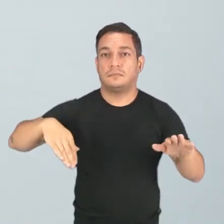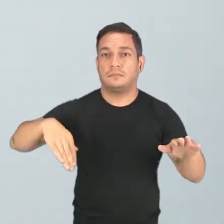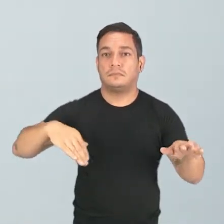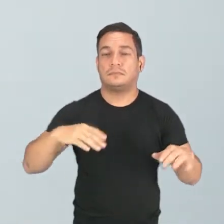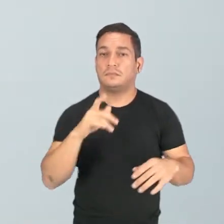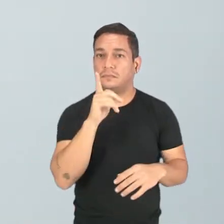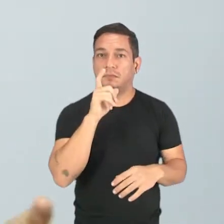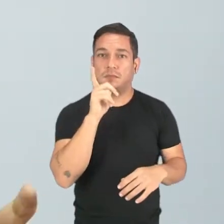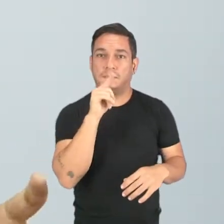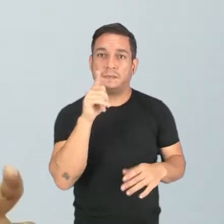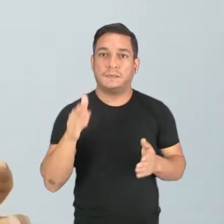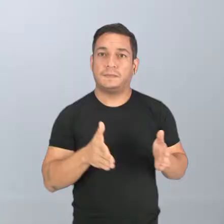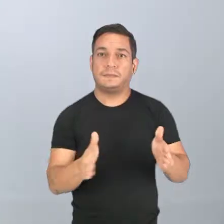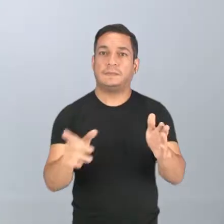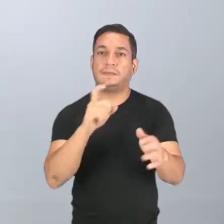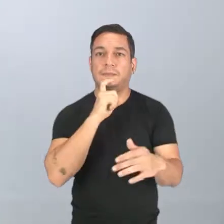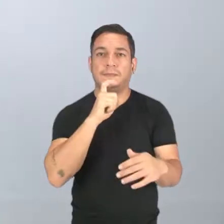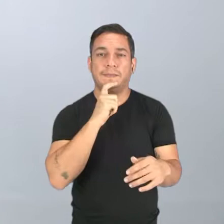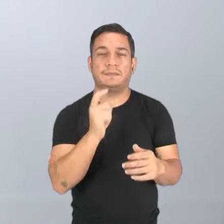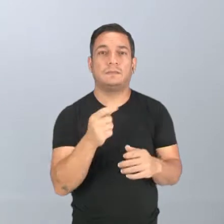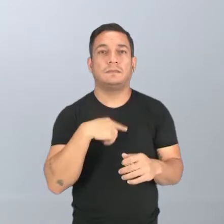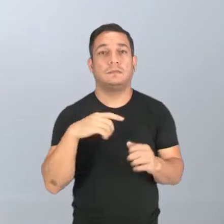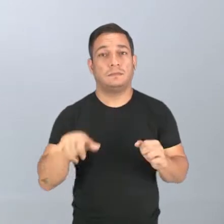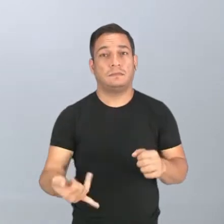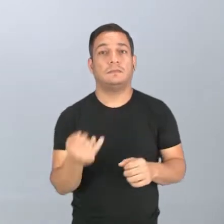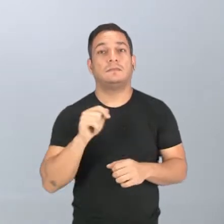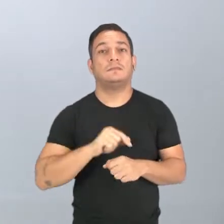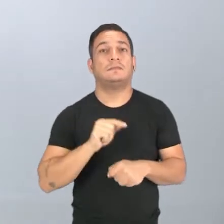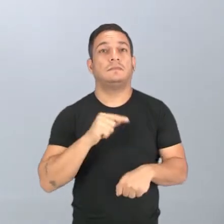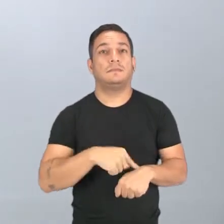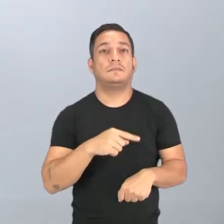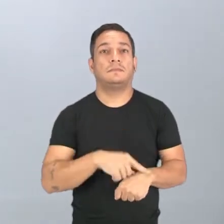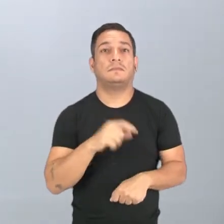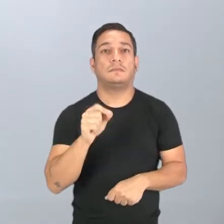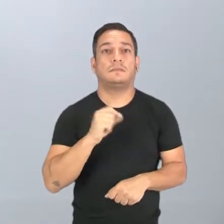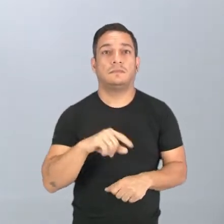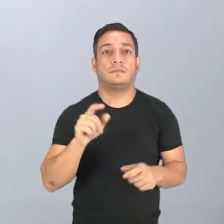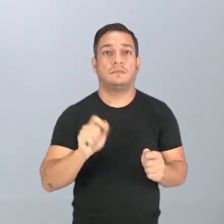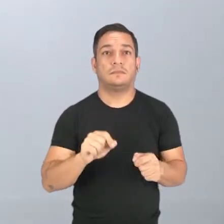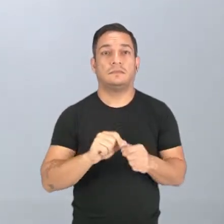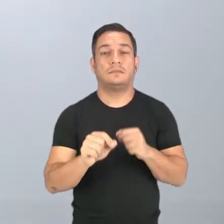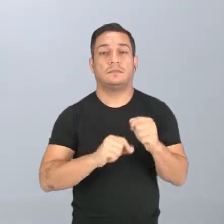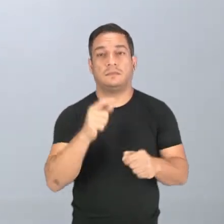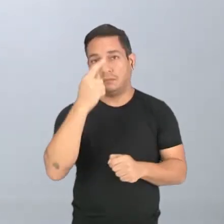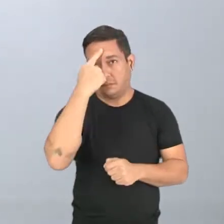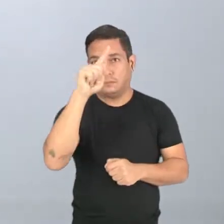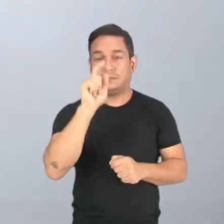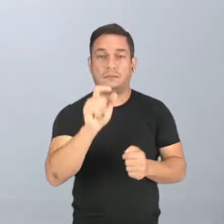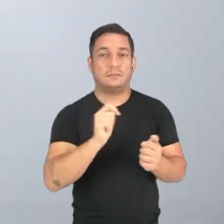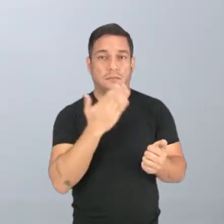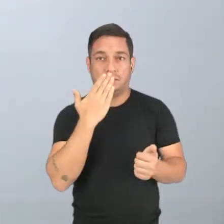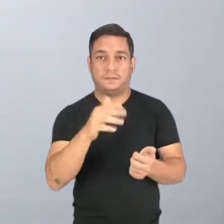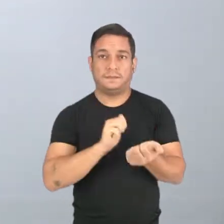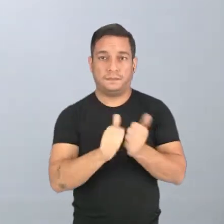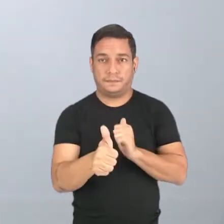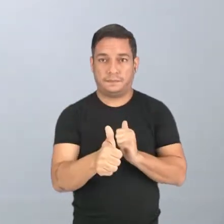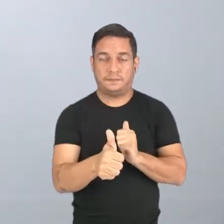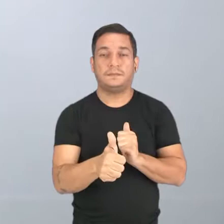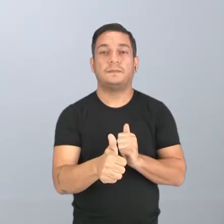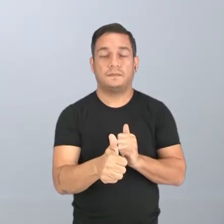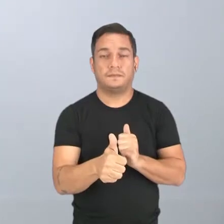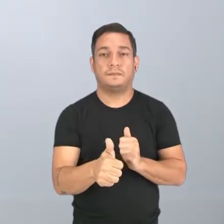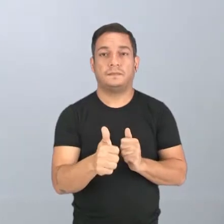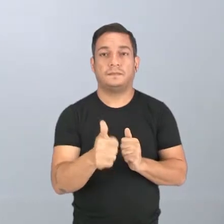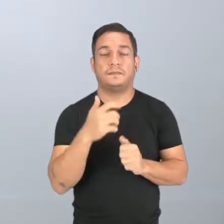congelados, né? Então, eles já aproveitaram aquela oportunidade para poder criar uma modalidade, né,